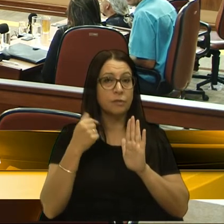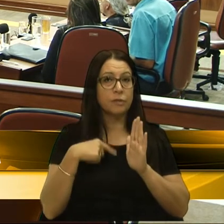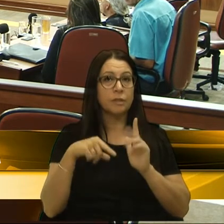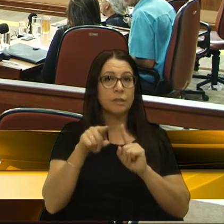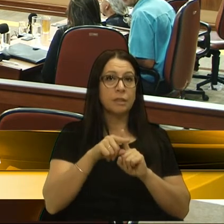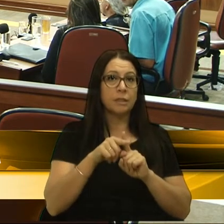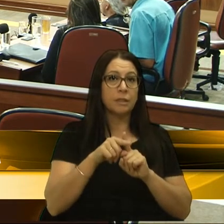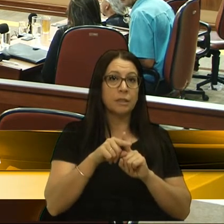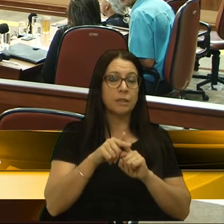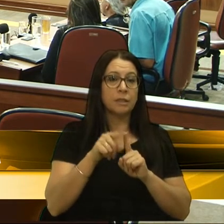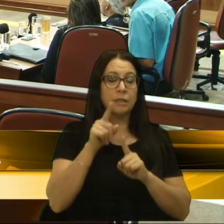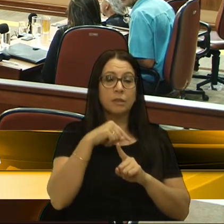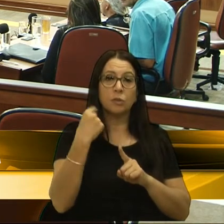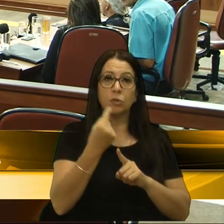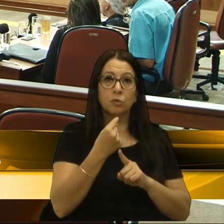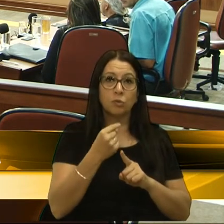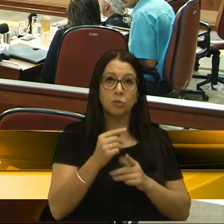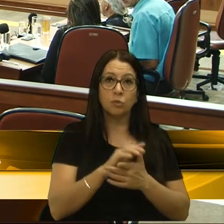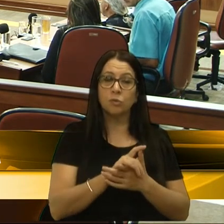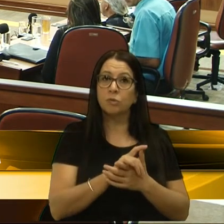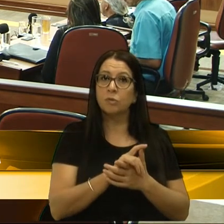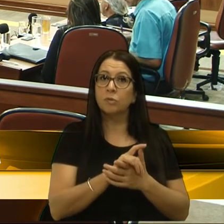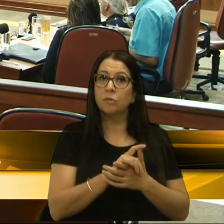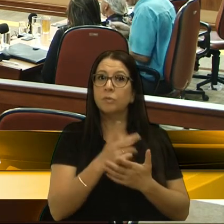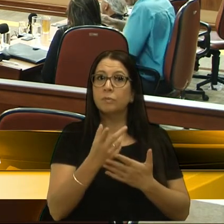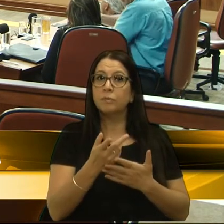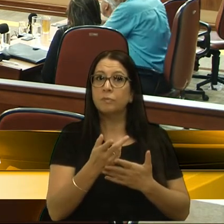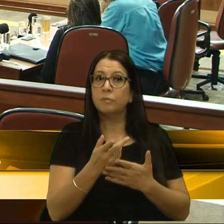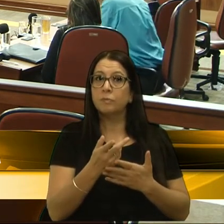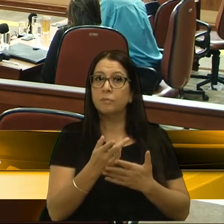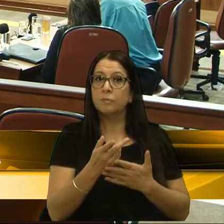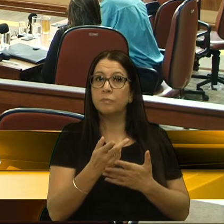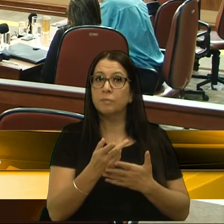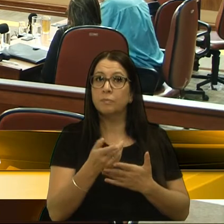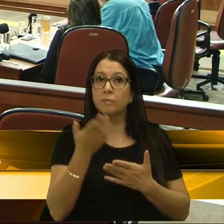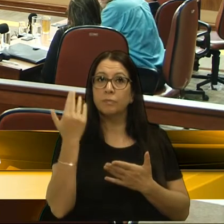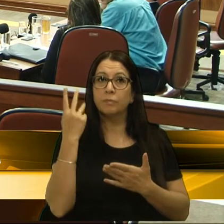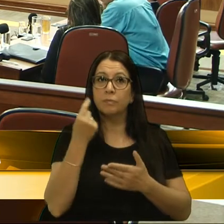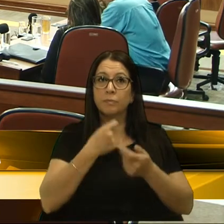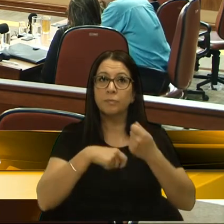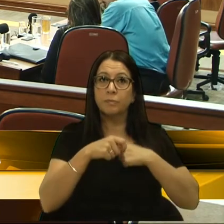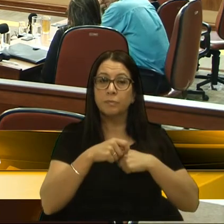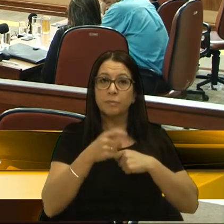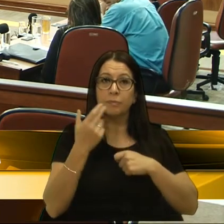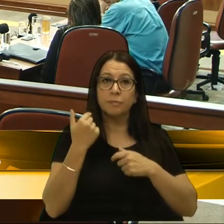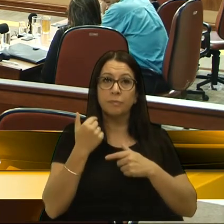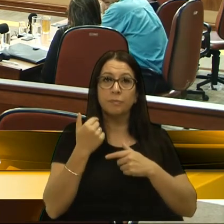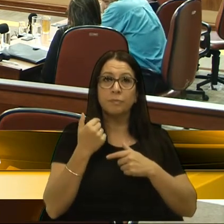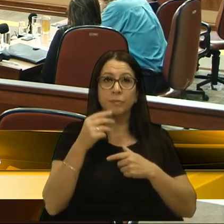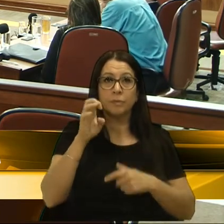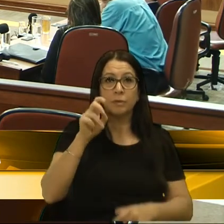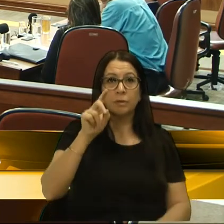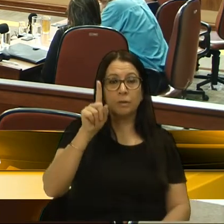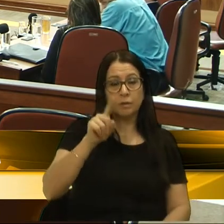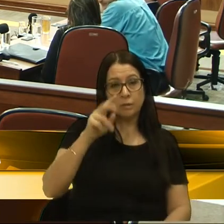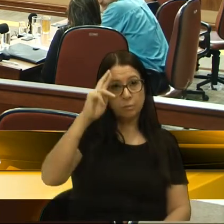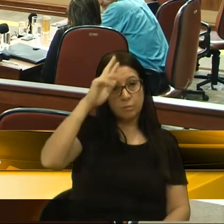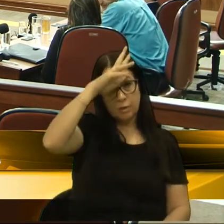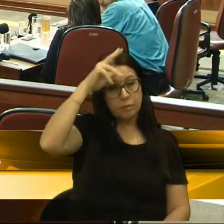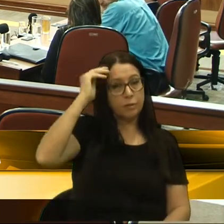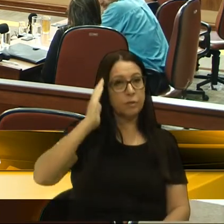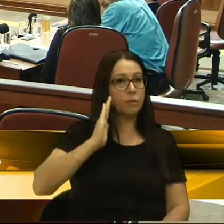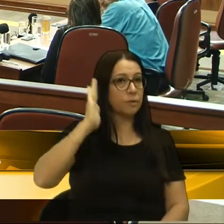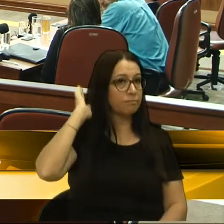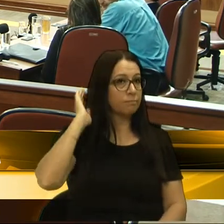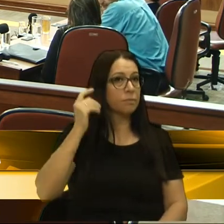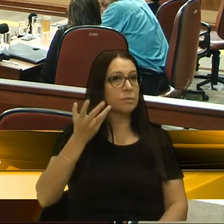estou, li ele, todo ele, do então, da antiga administração, né, do ex-prefeito Daniel Guerra, e agora